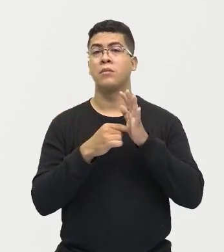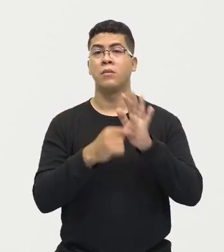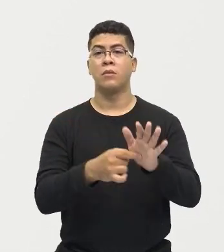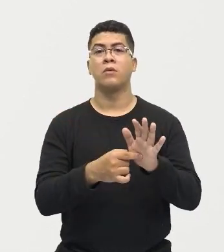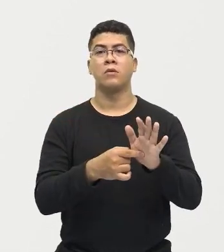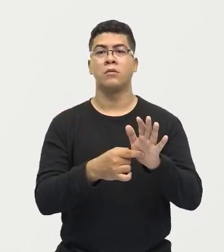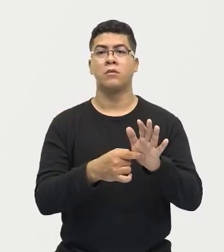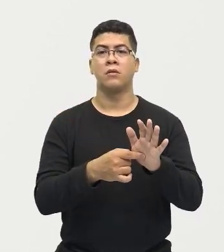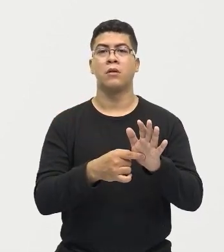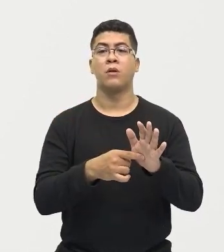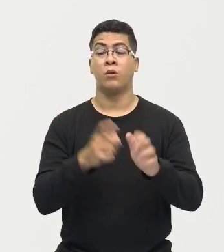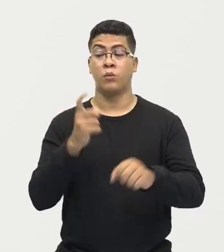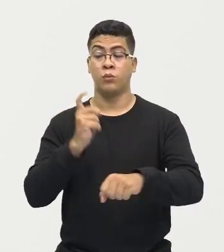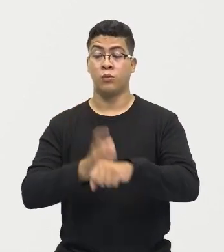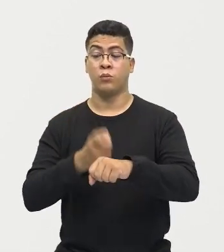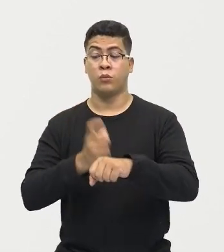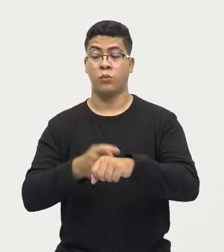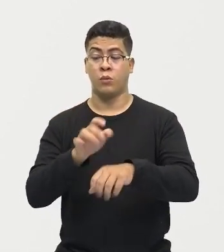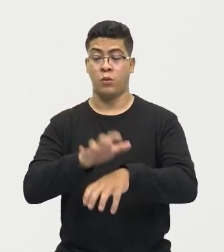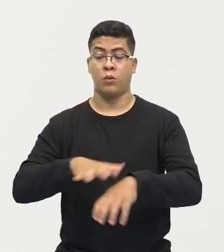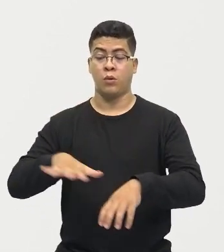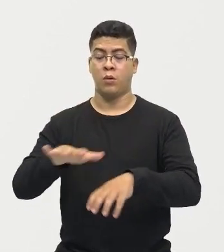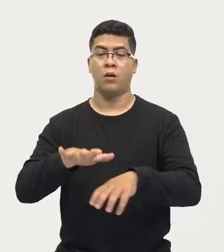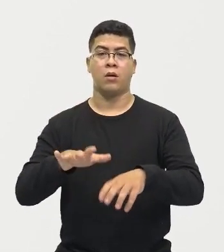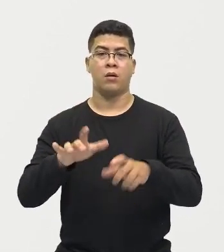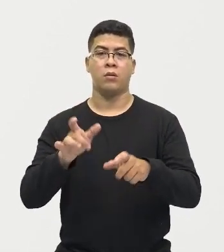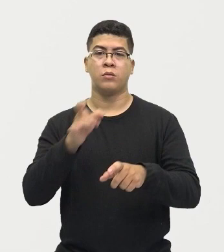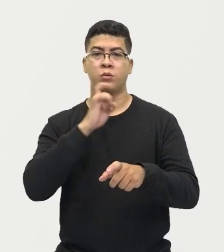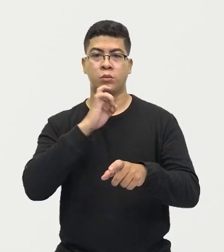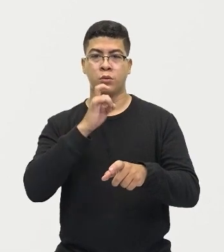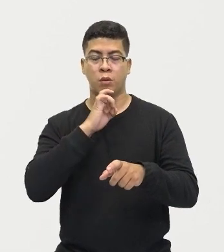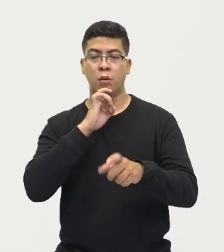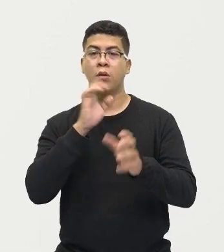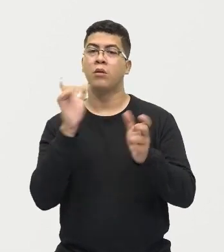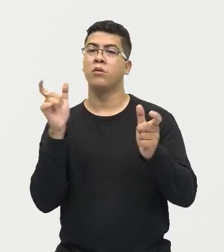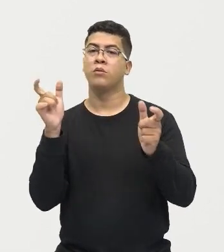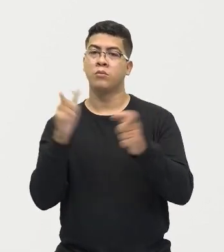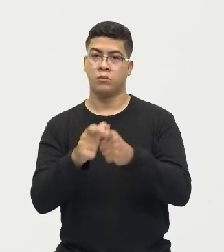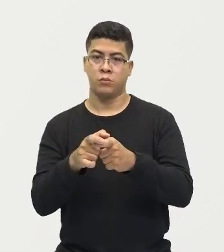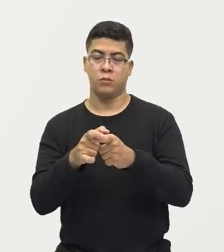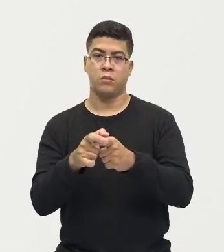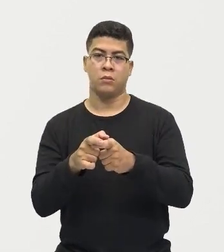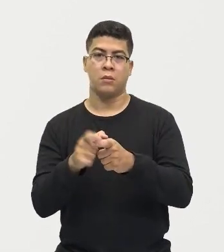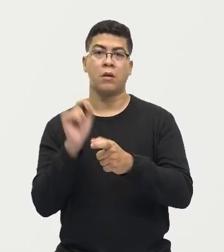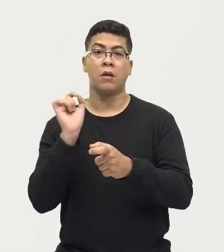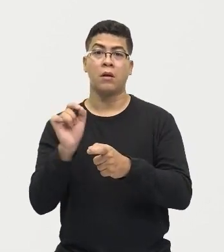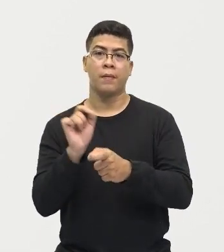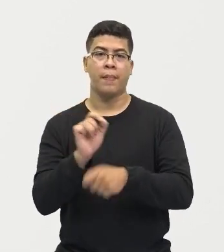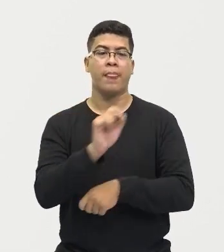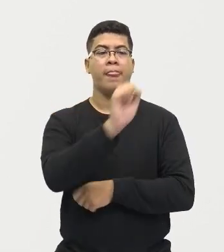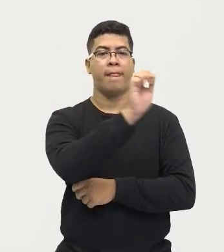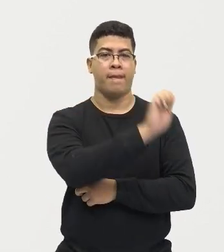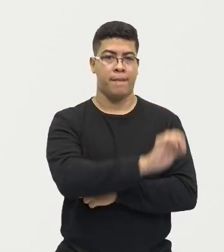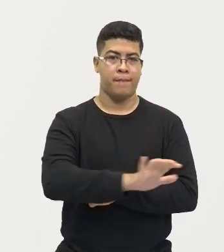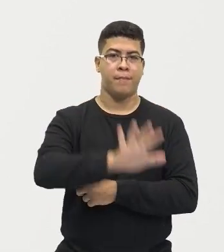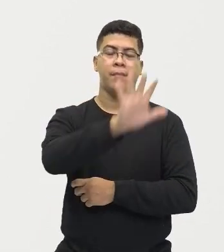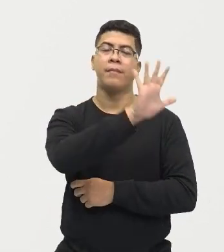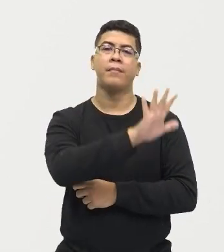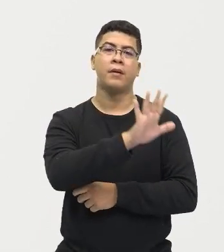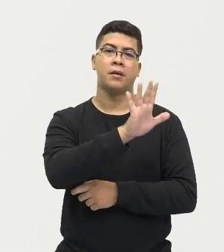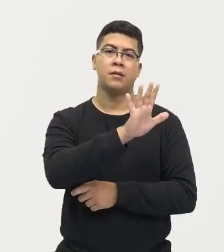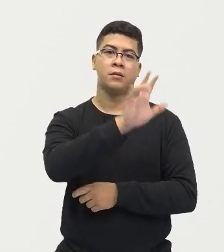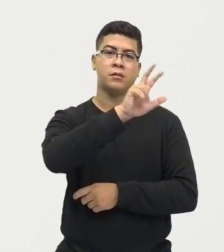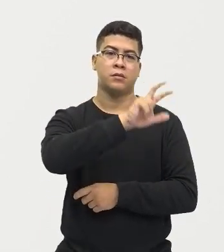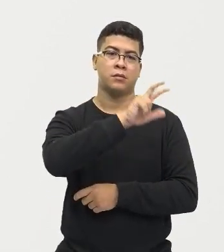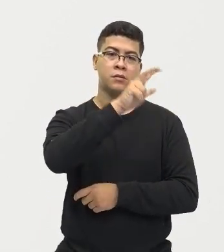do satélite. Olha aí como ele indica para ti o sujeito. Está aí o sujeito. O sujeito é a imagem do satélite. O verbo ele é